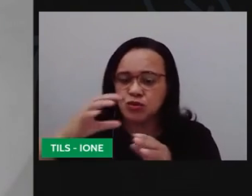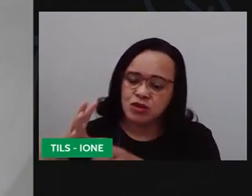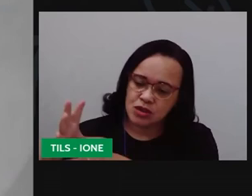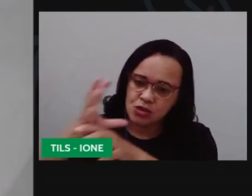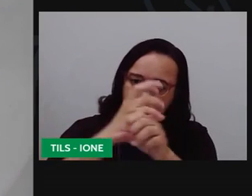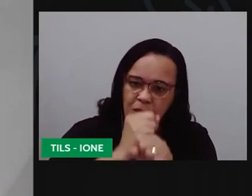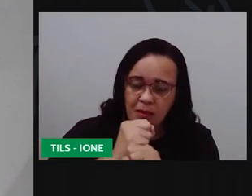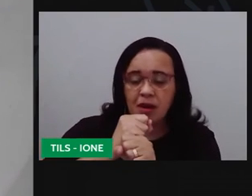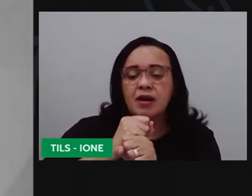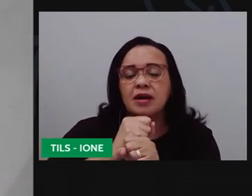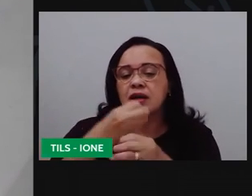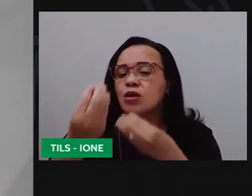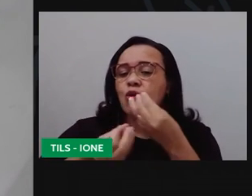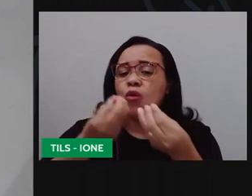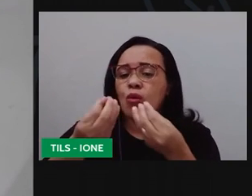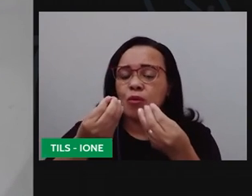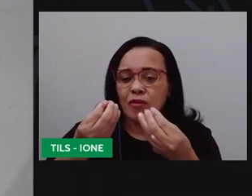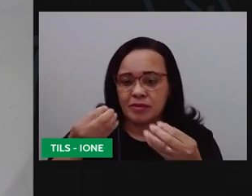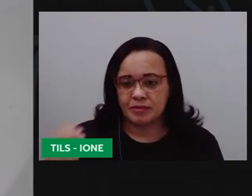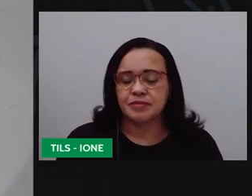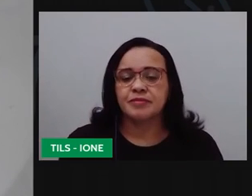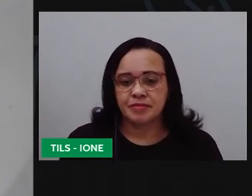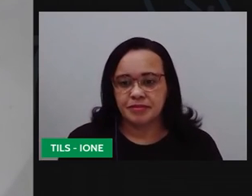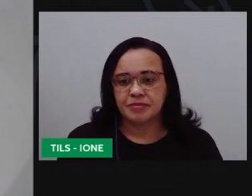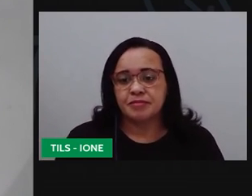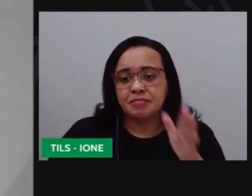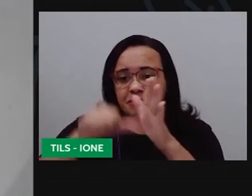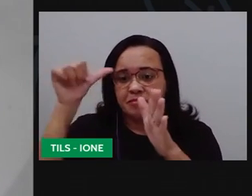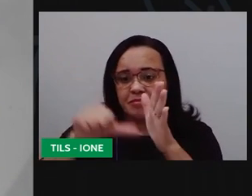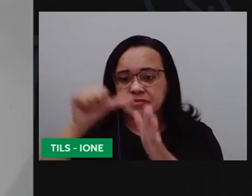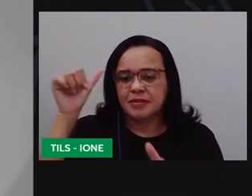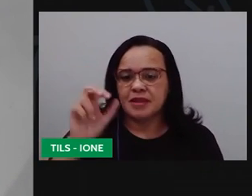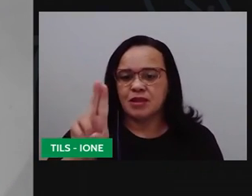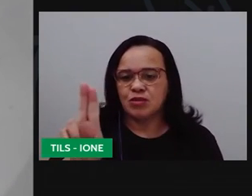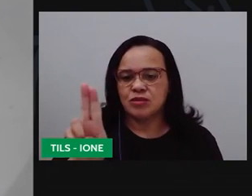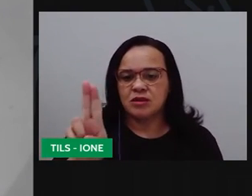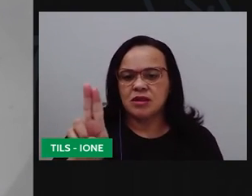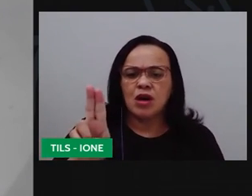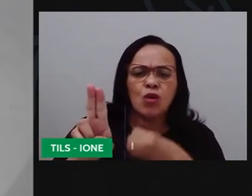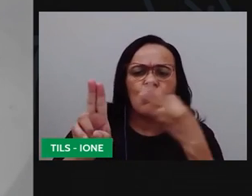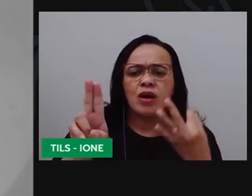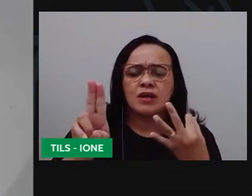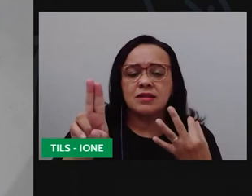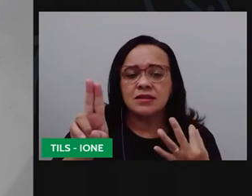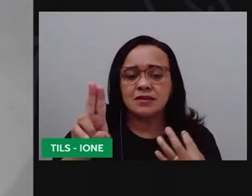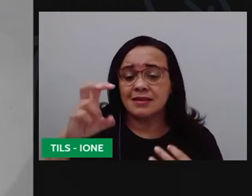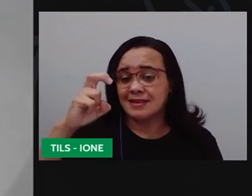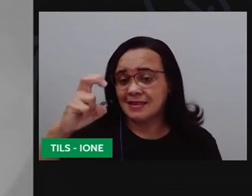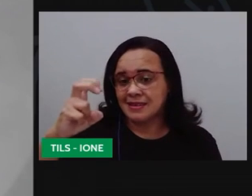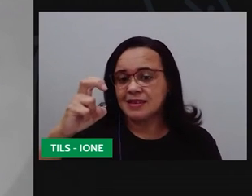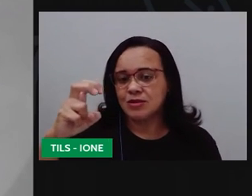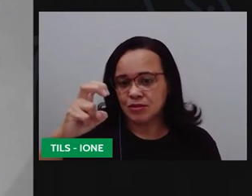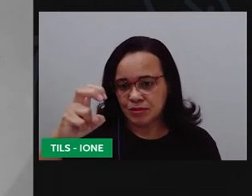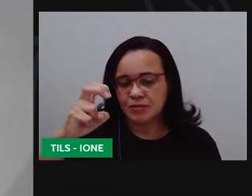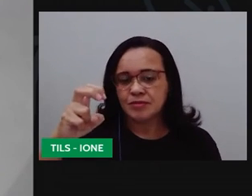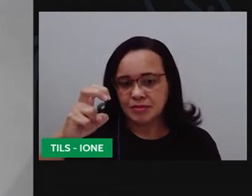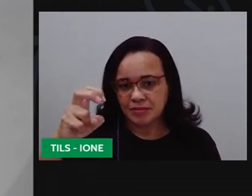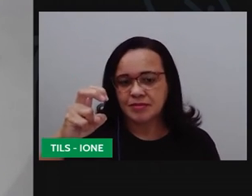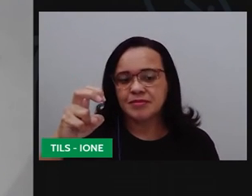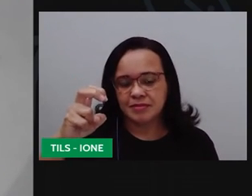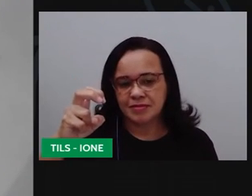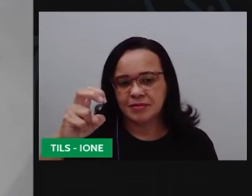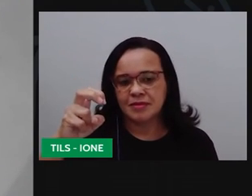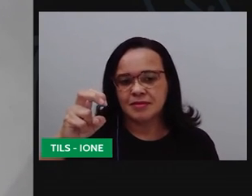adição Então vamos começar agora agora pela Unidade Quantas unidades eu tenho aqui cinco Quantas